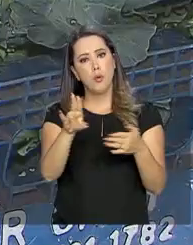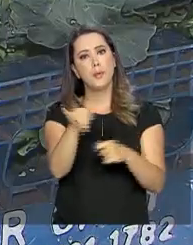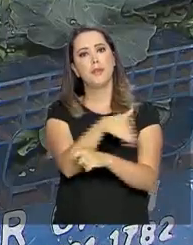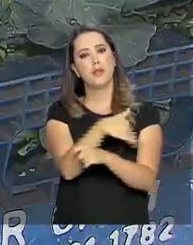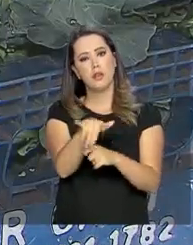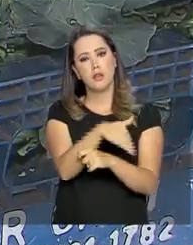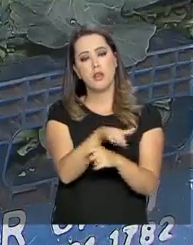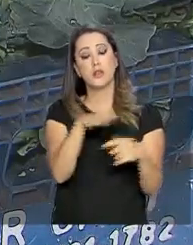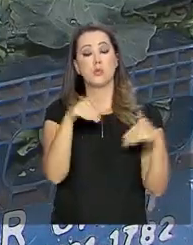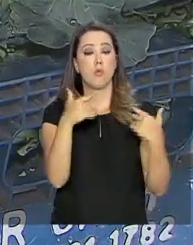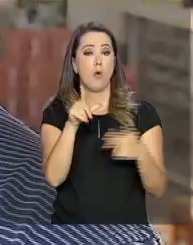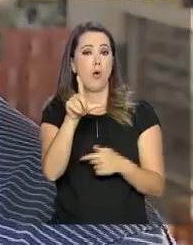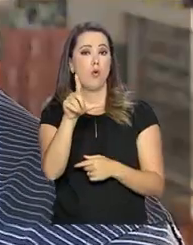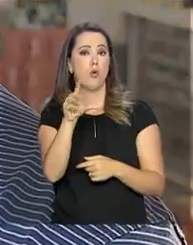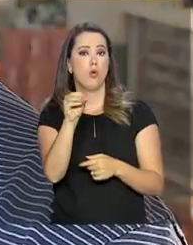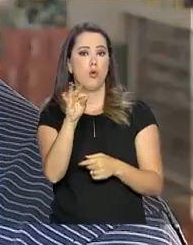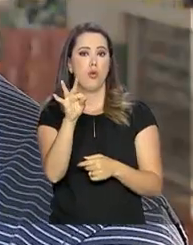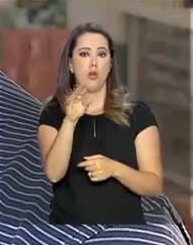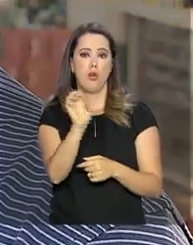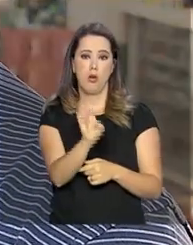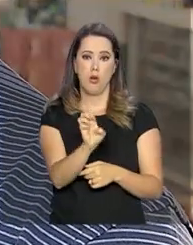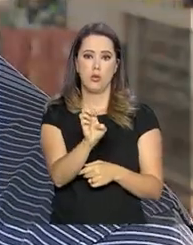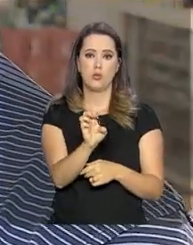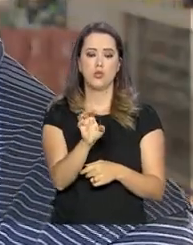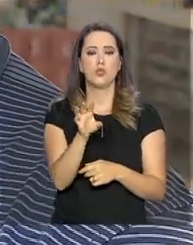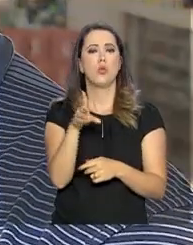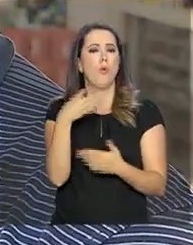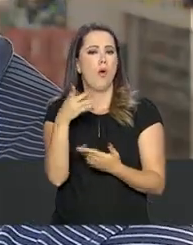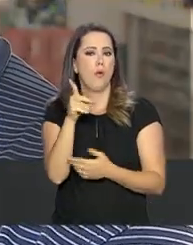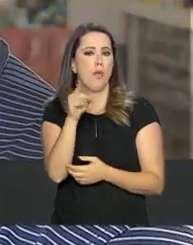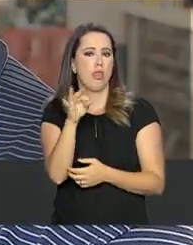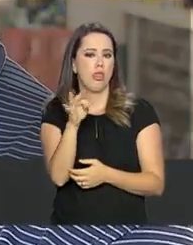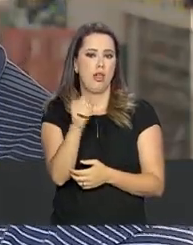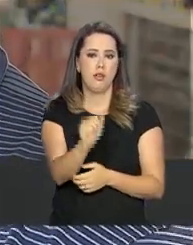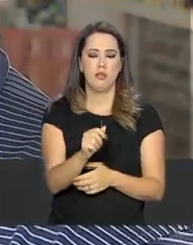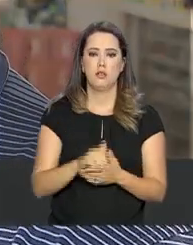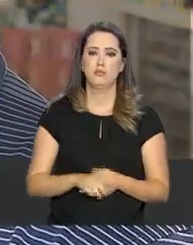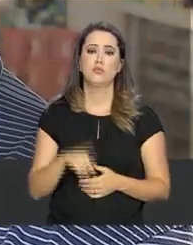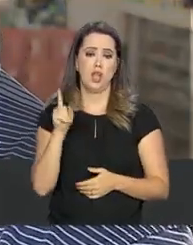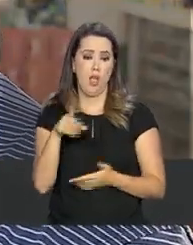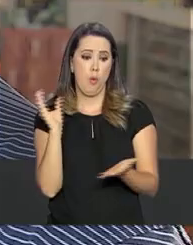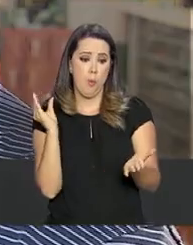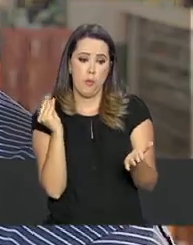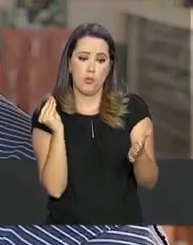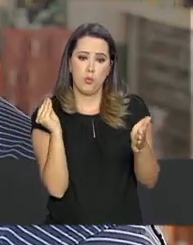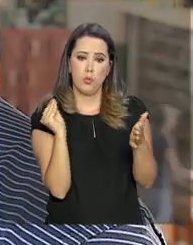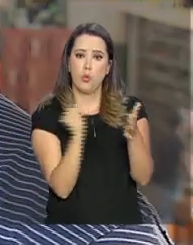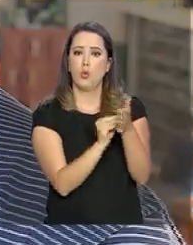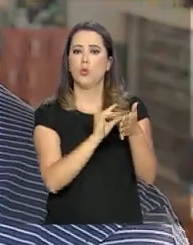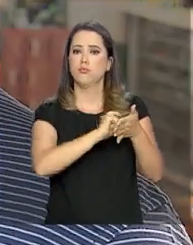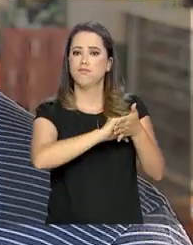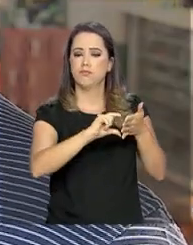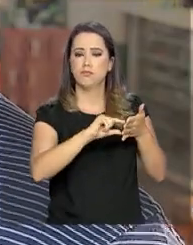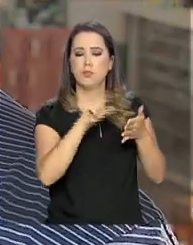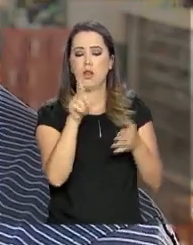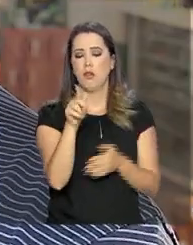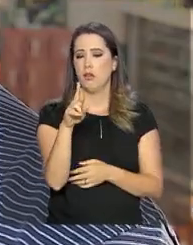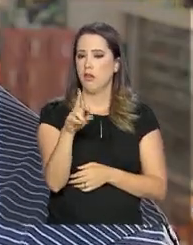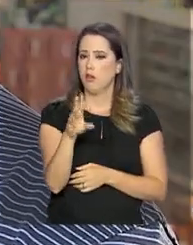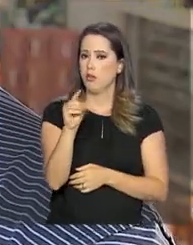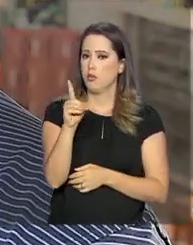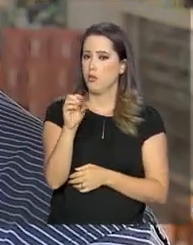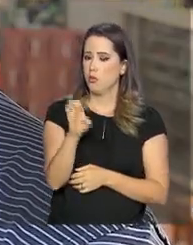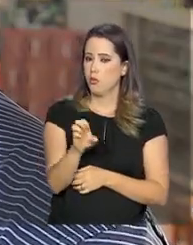de fabricação dos produtos. Que é basicamente a rotulagem por meio de um QR Code ou por um código de barras, com a identificação